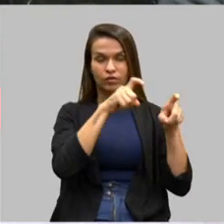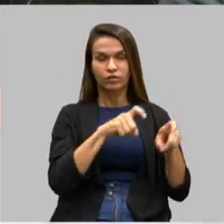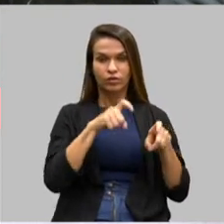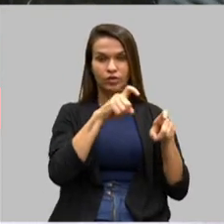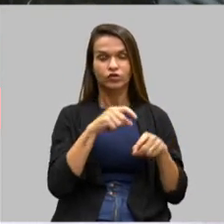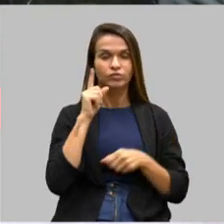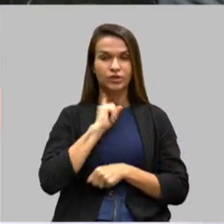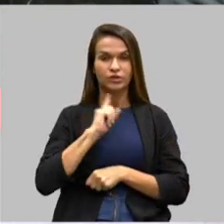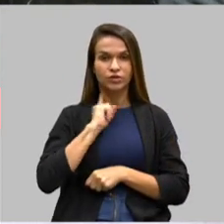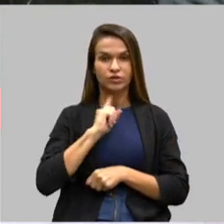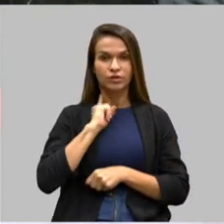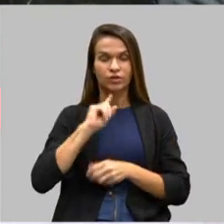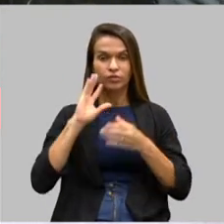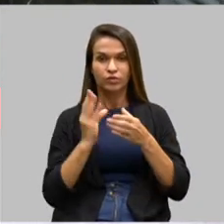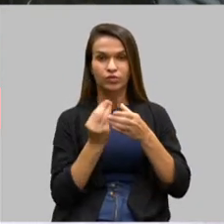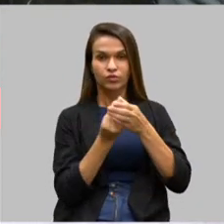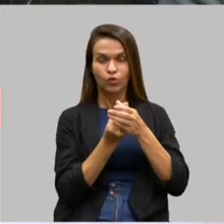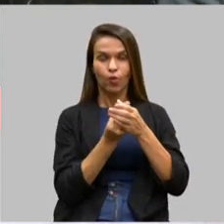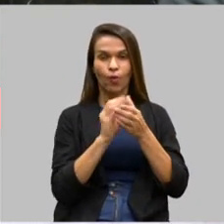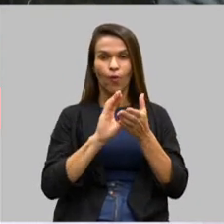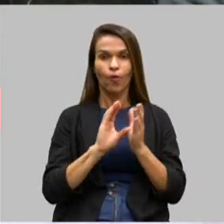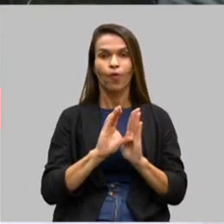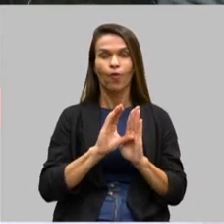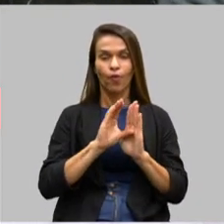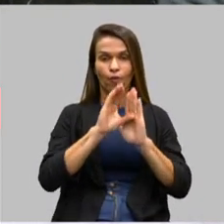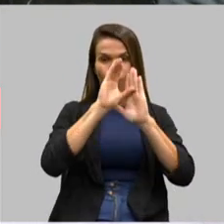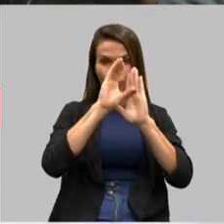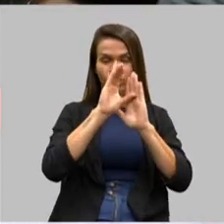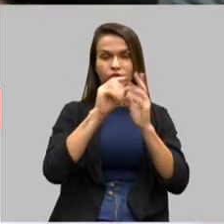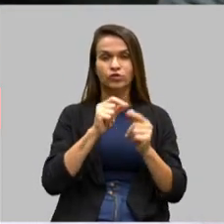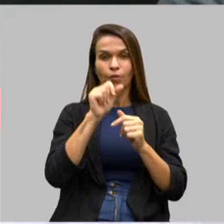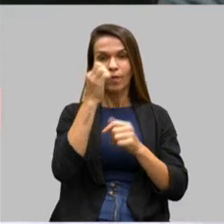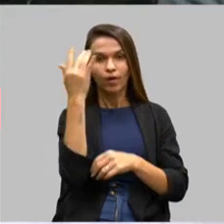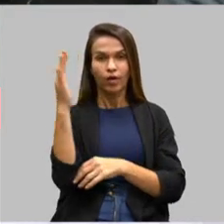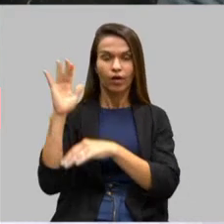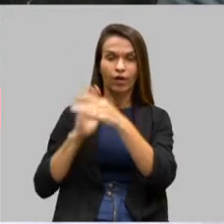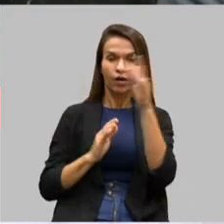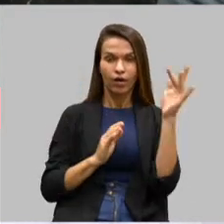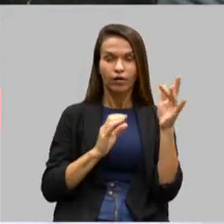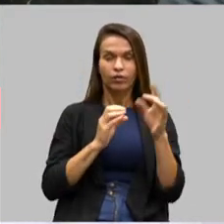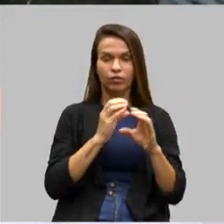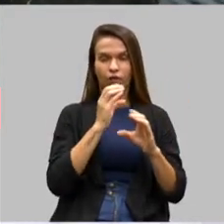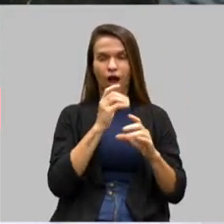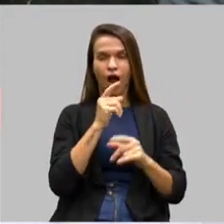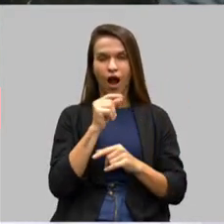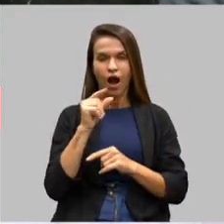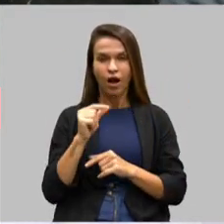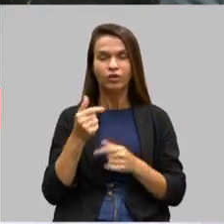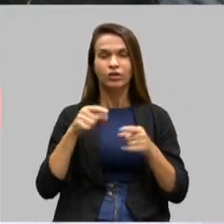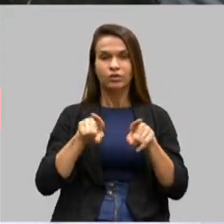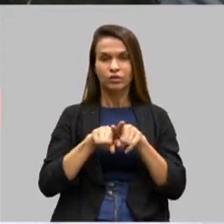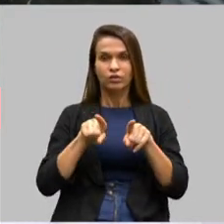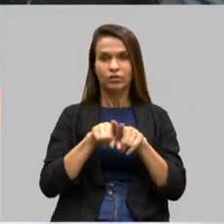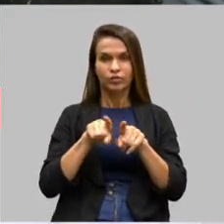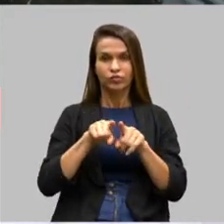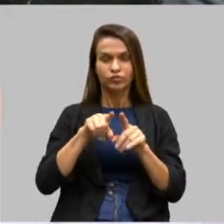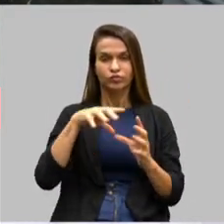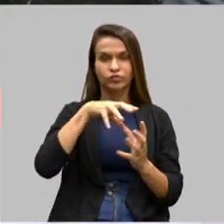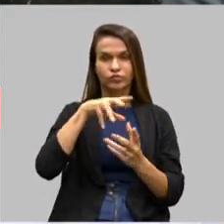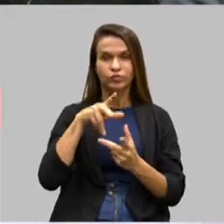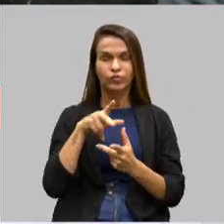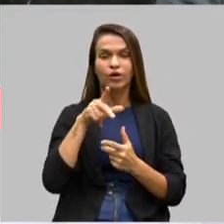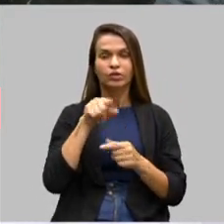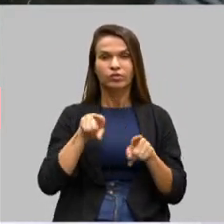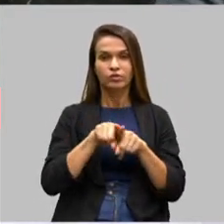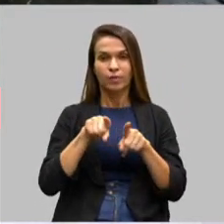Minas Gerais, integrante dos Conselhos Estaduais de Meio Ambiente e de Recursos Hídricos e das Comissões Nacionais de Meio Ambiente e de